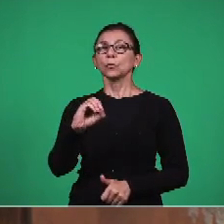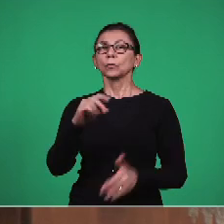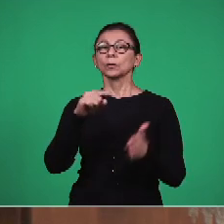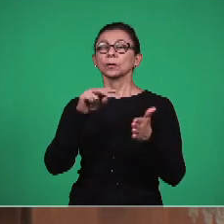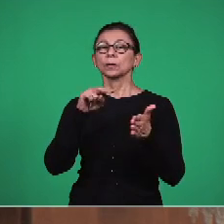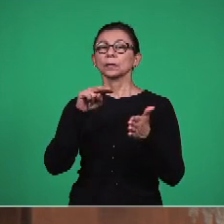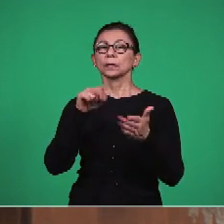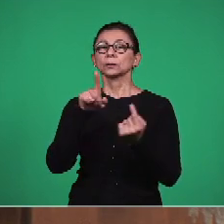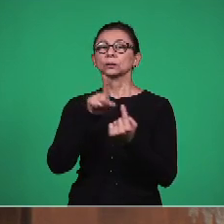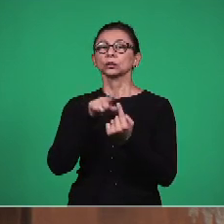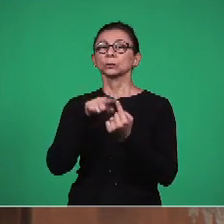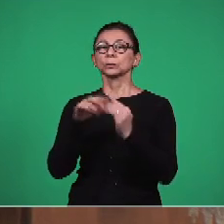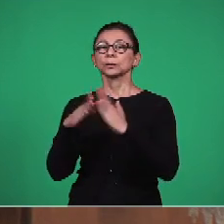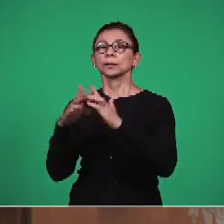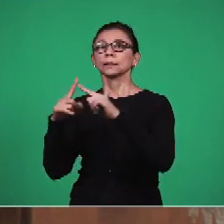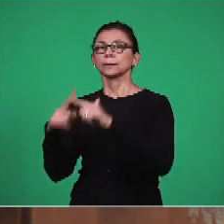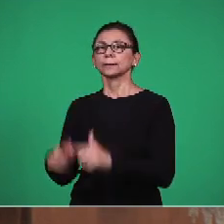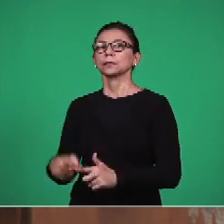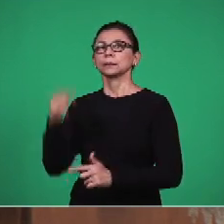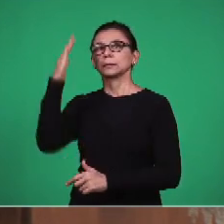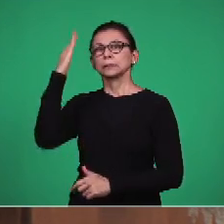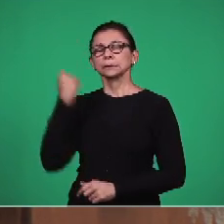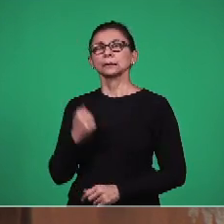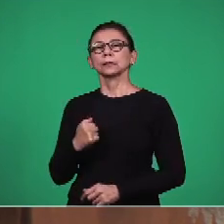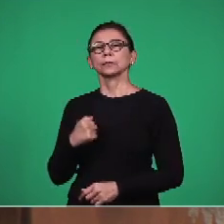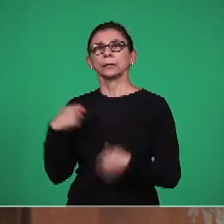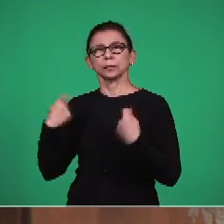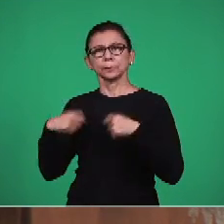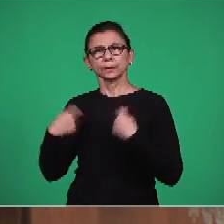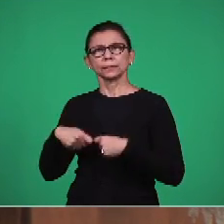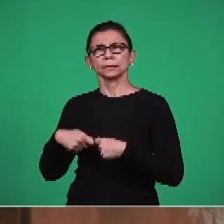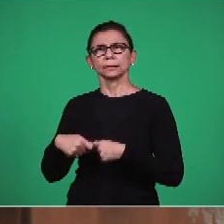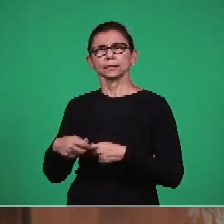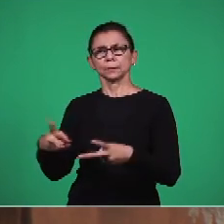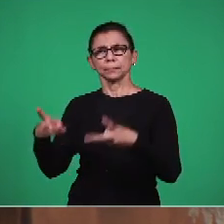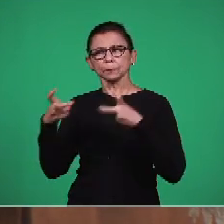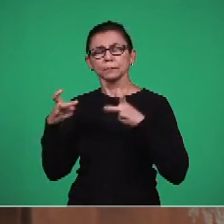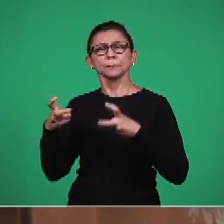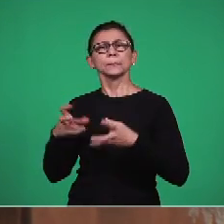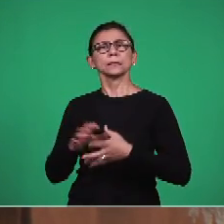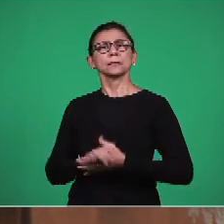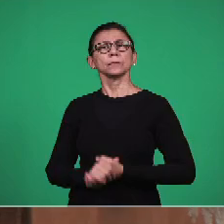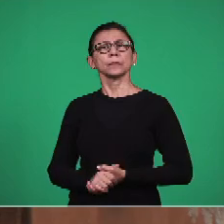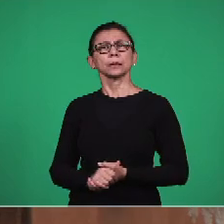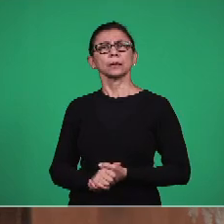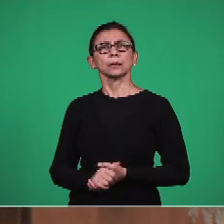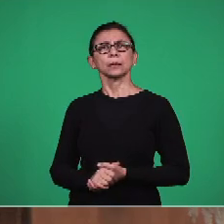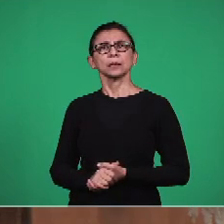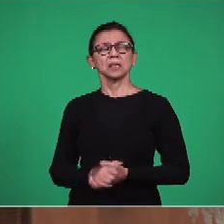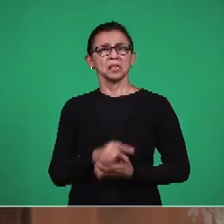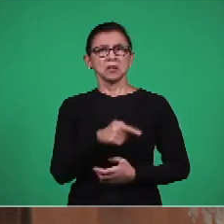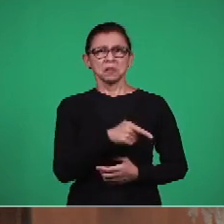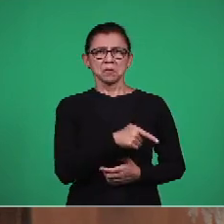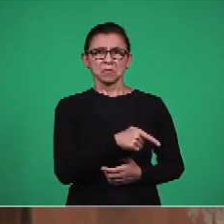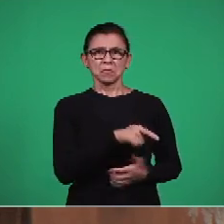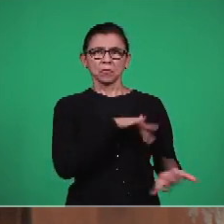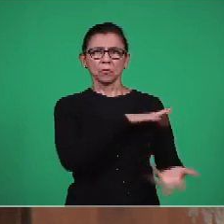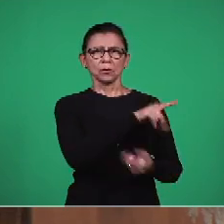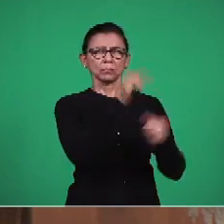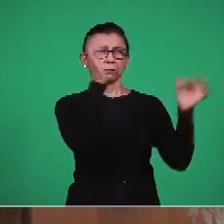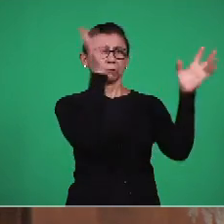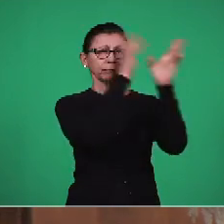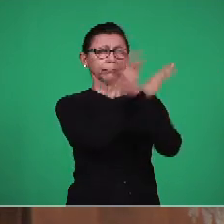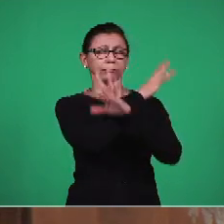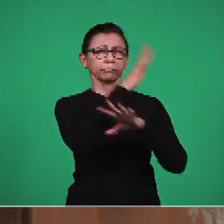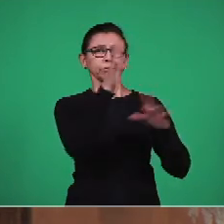igreja sabe. Ela tem que saber. Ela tem que estar atenta a isso. O mundo não. O mundo está discutindo. Vai lá,